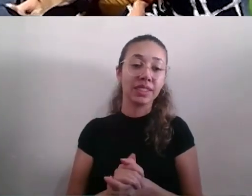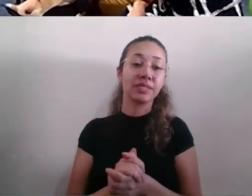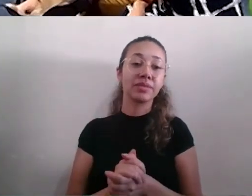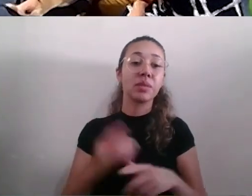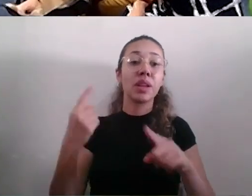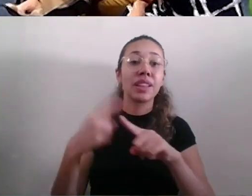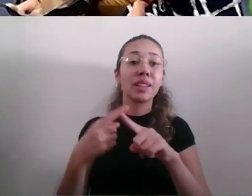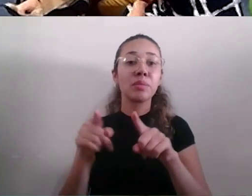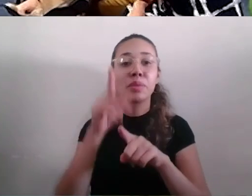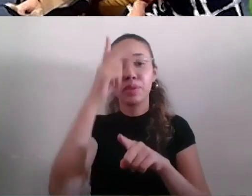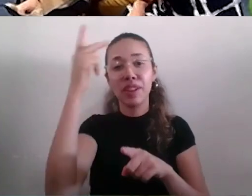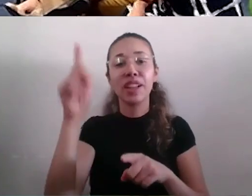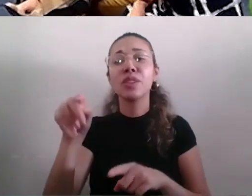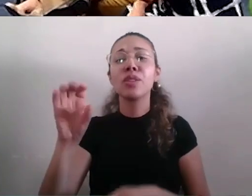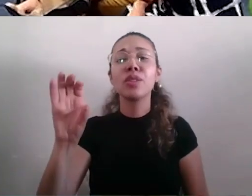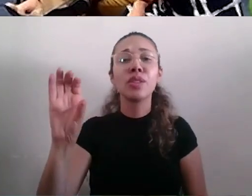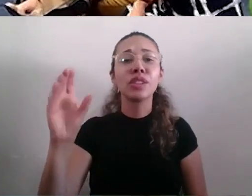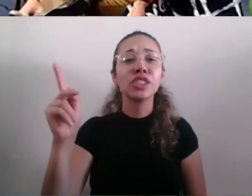e o Champinha, elas não estão.